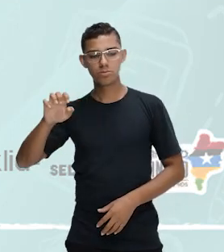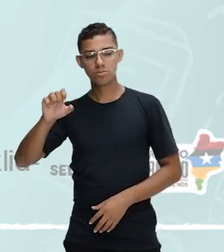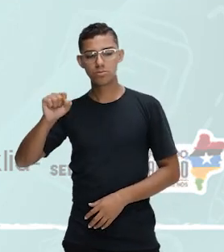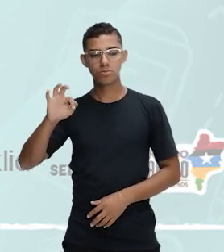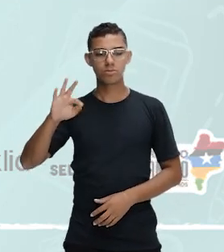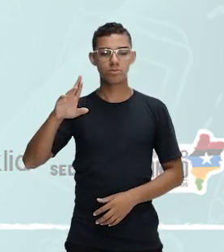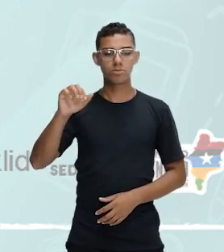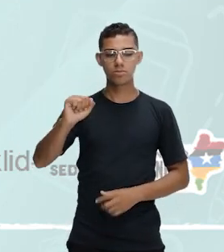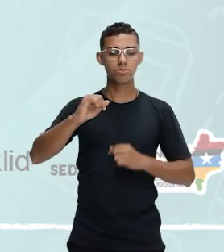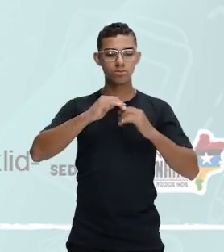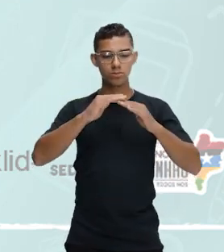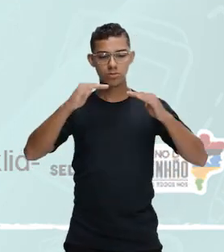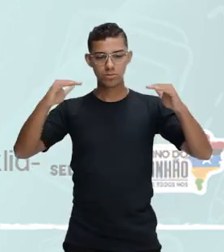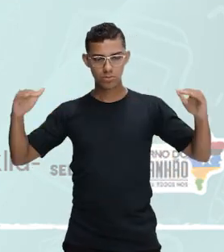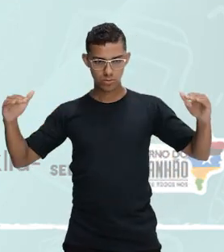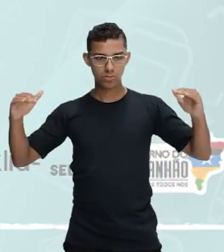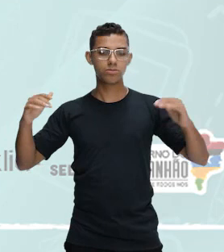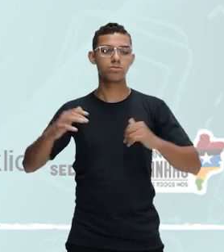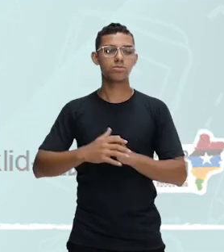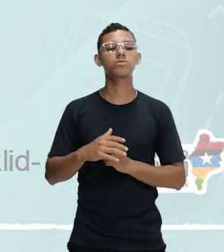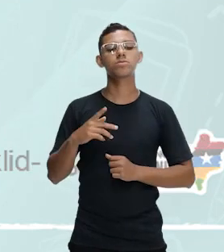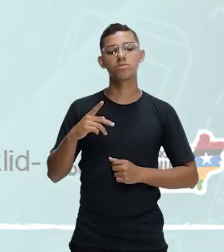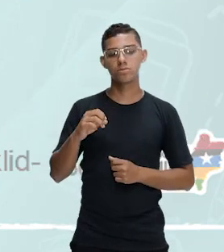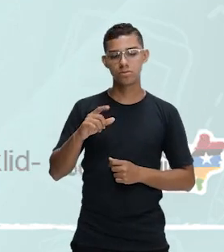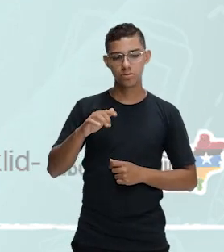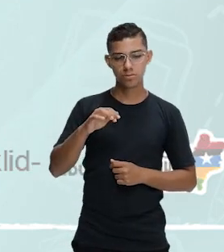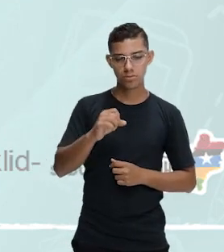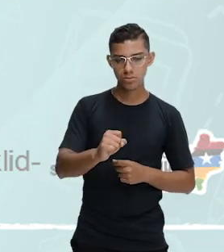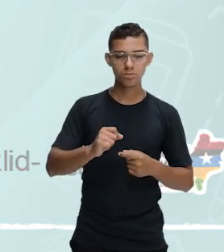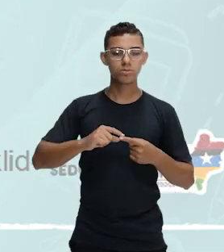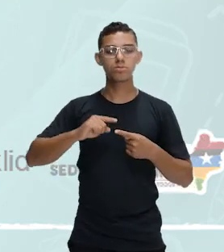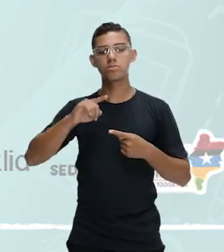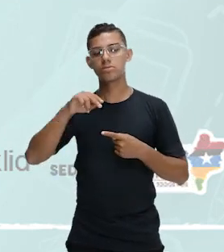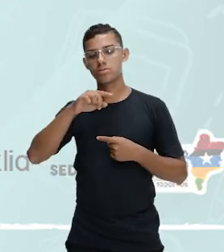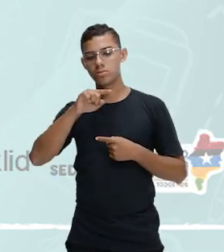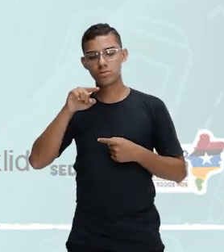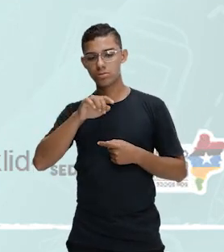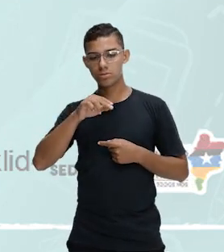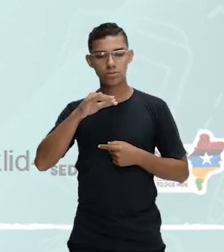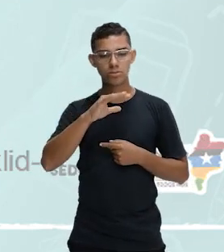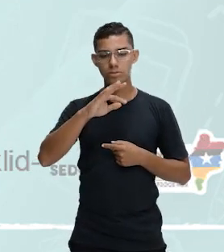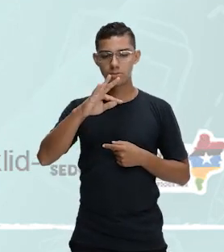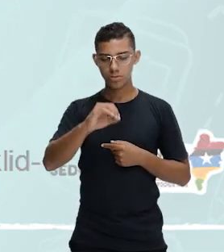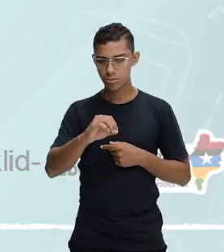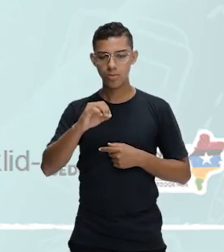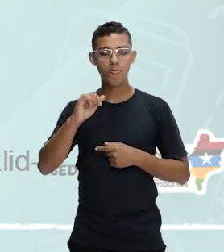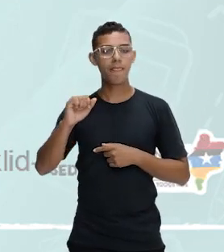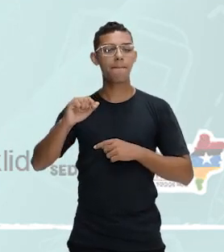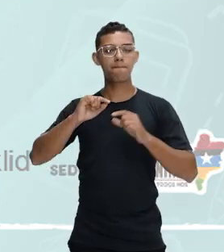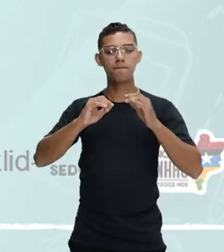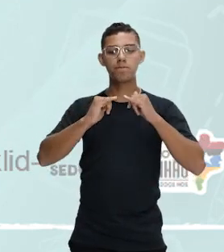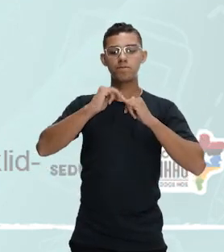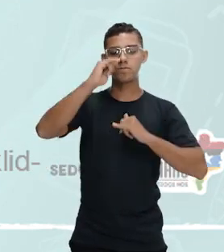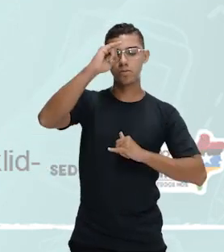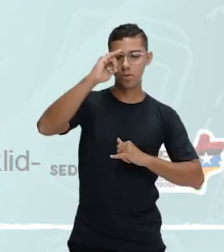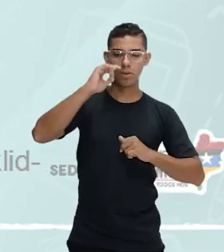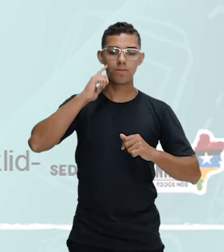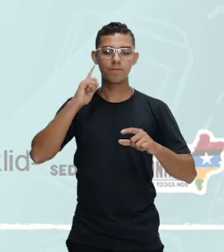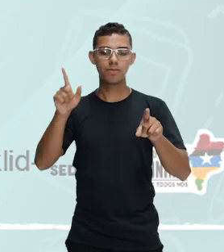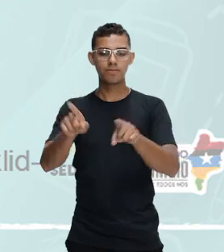horizonte, os polos, os zênites, as verticais, certo? Grandes círculos passando pelo